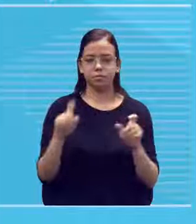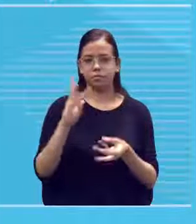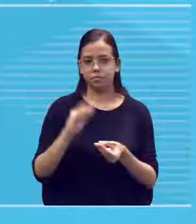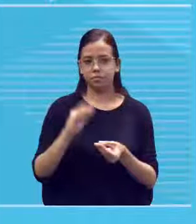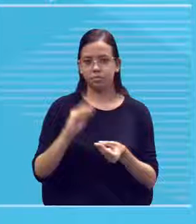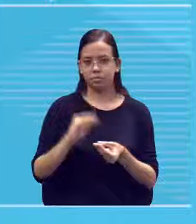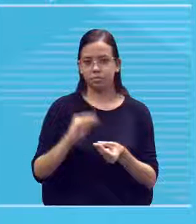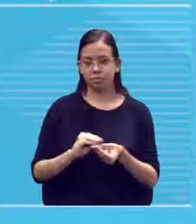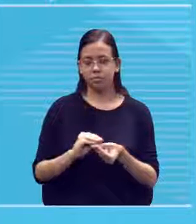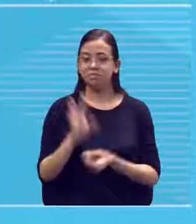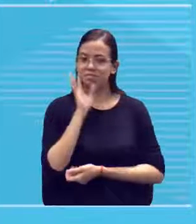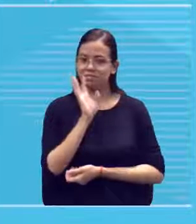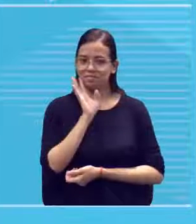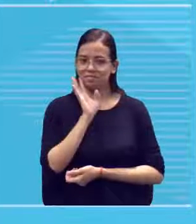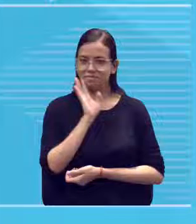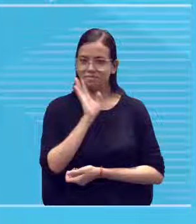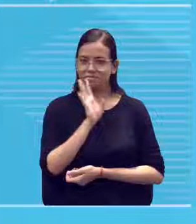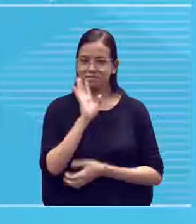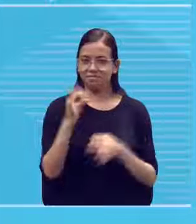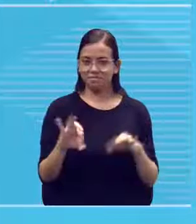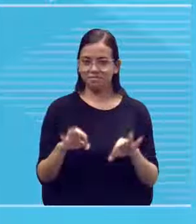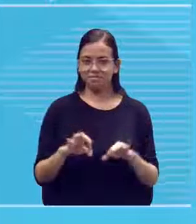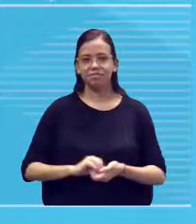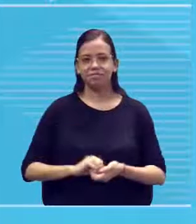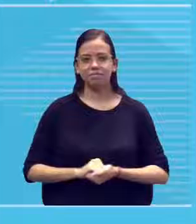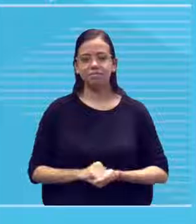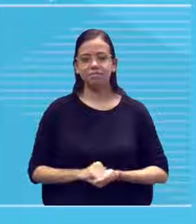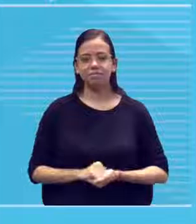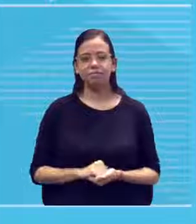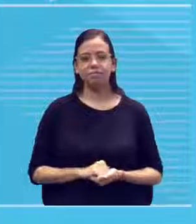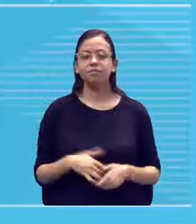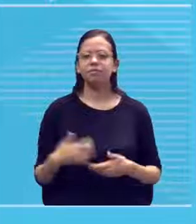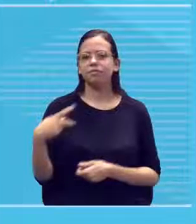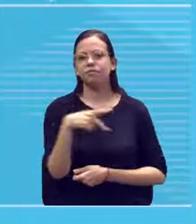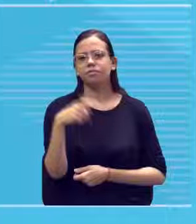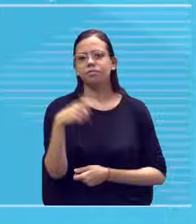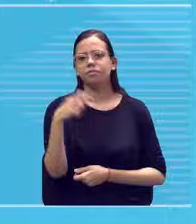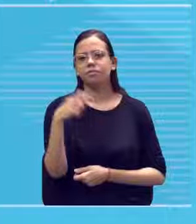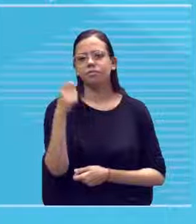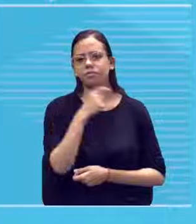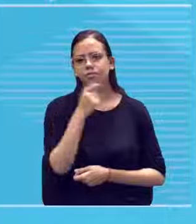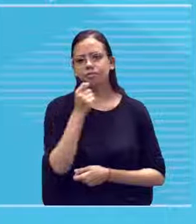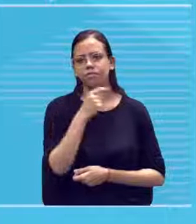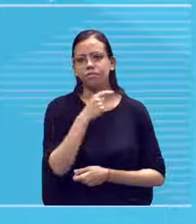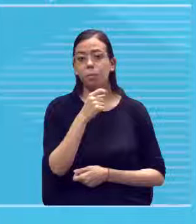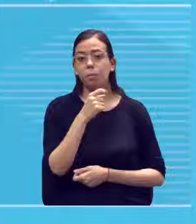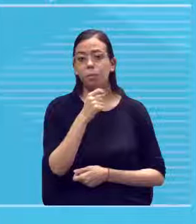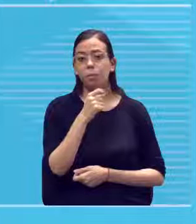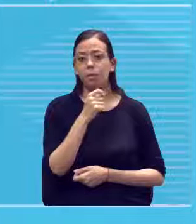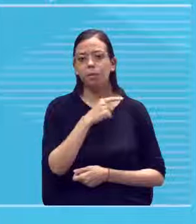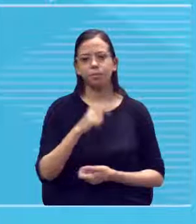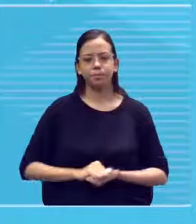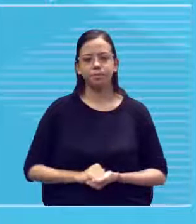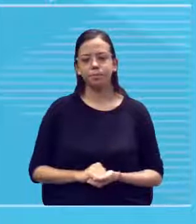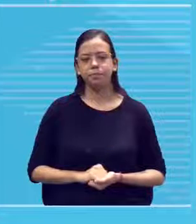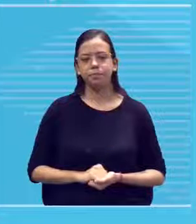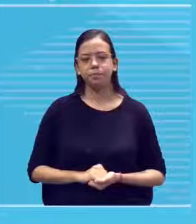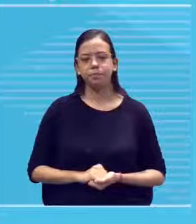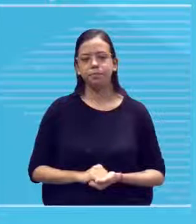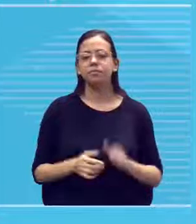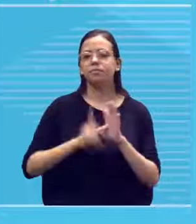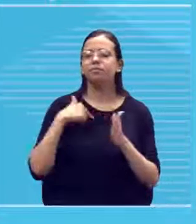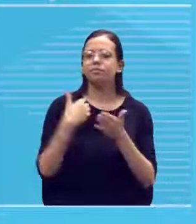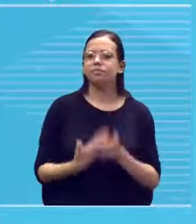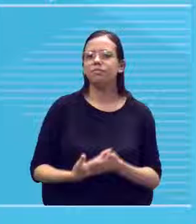muito legal né não há professor passou engraçado e eu estudava esse